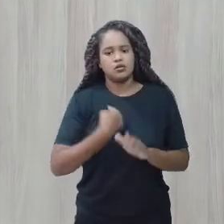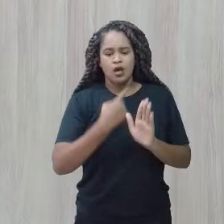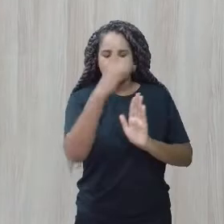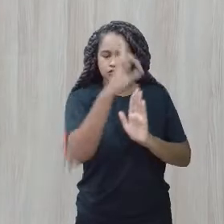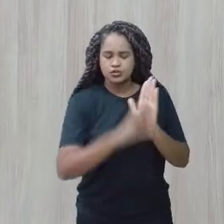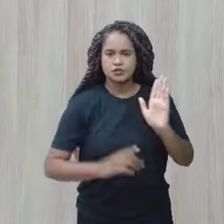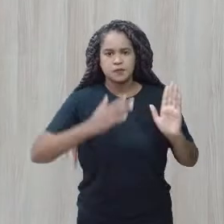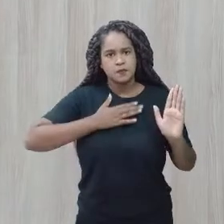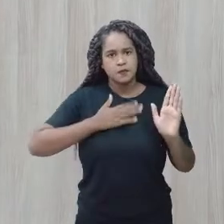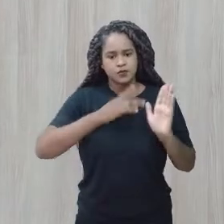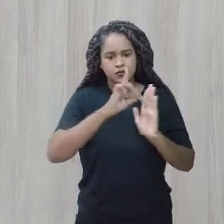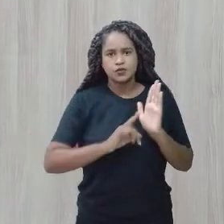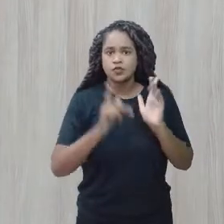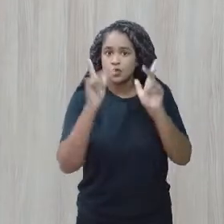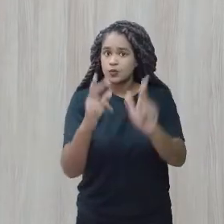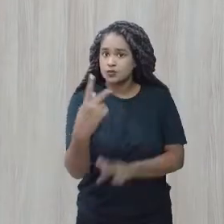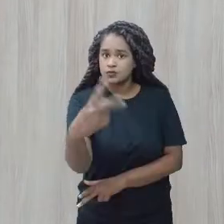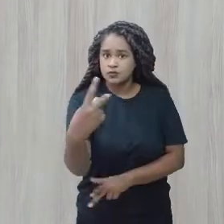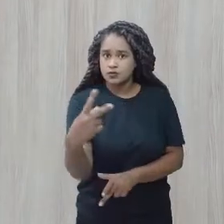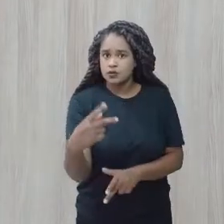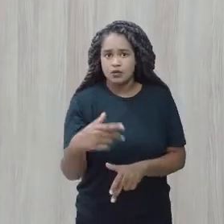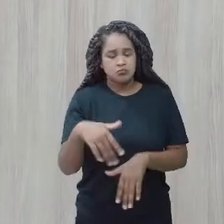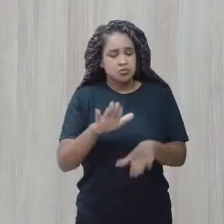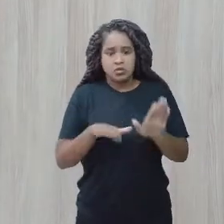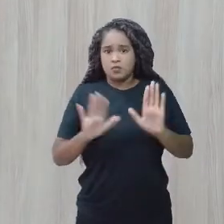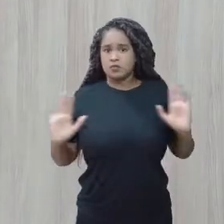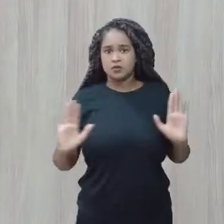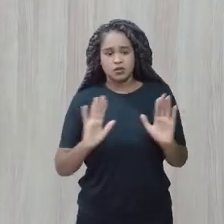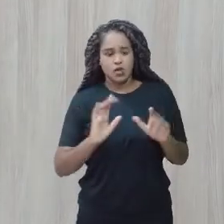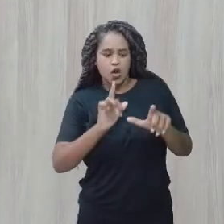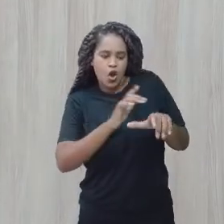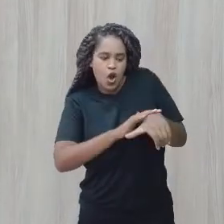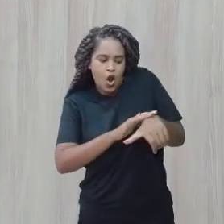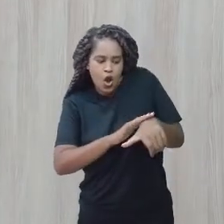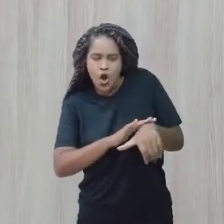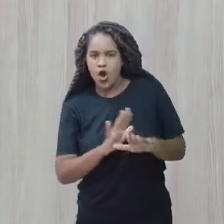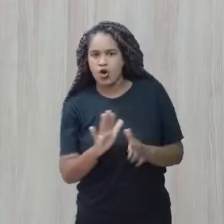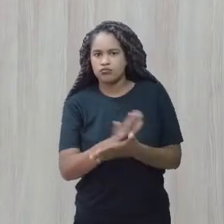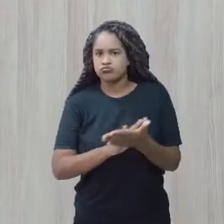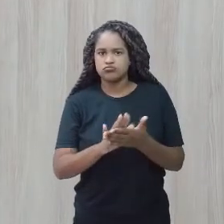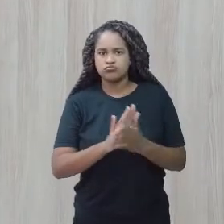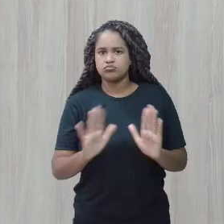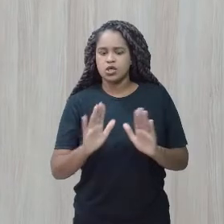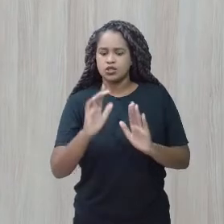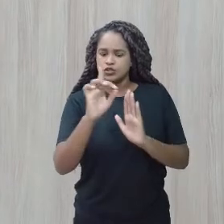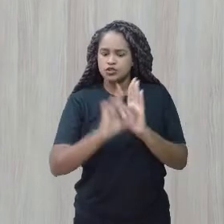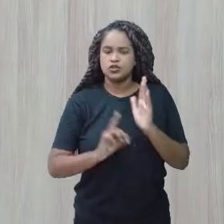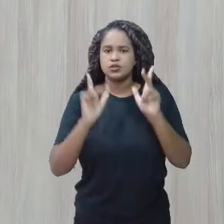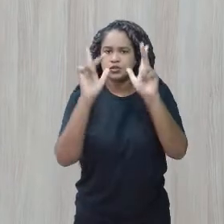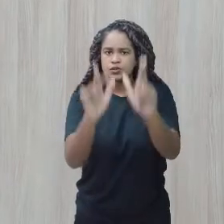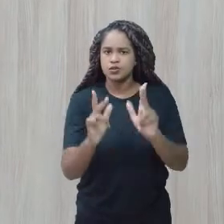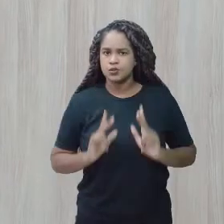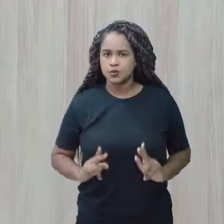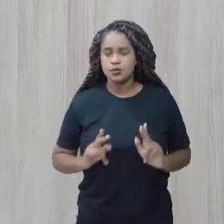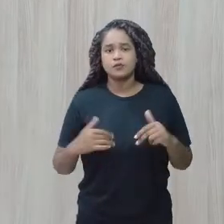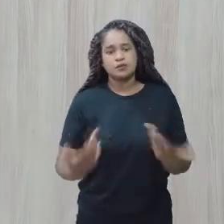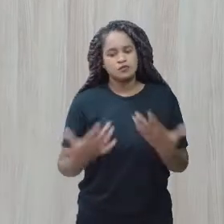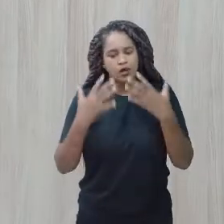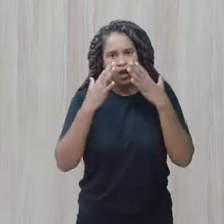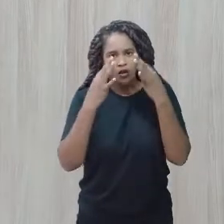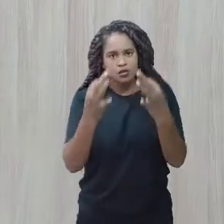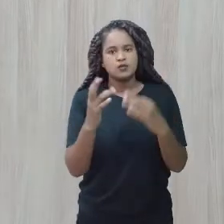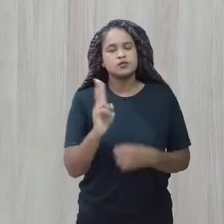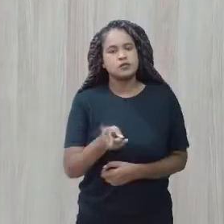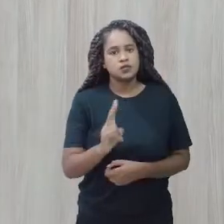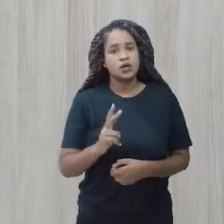o meu direito é igual ao seu, independente da minha cor ou da sua cor. Então, prestem bastante atenção nisso.